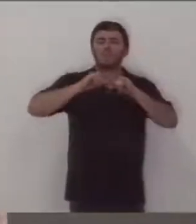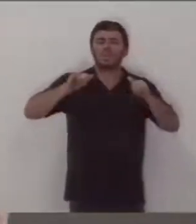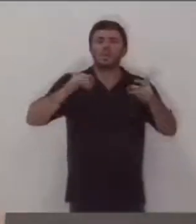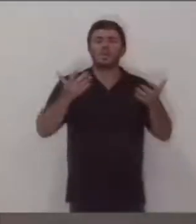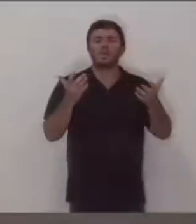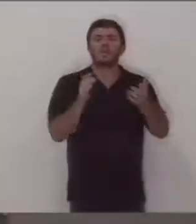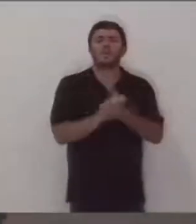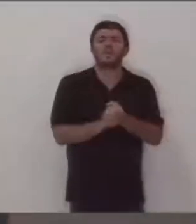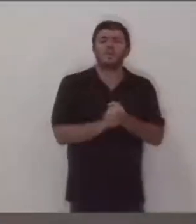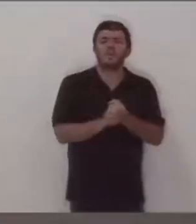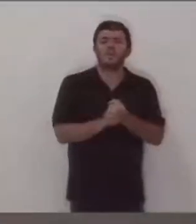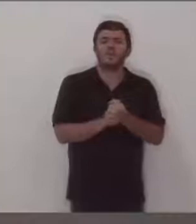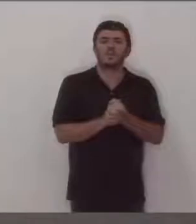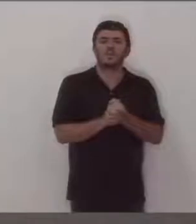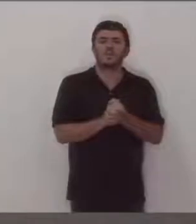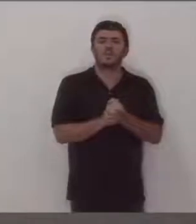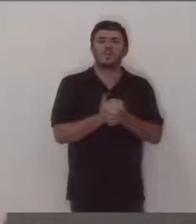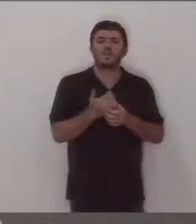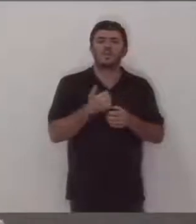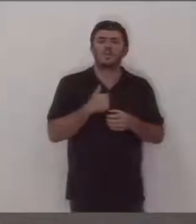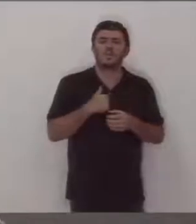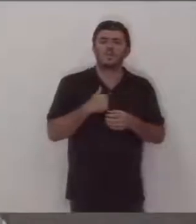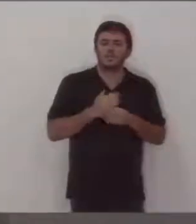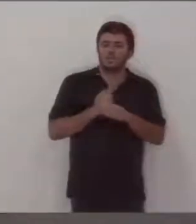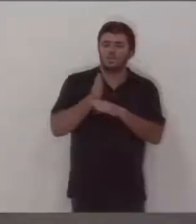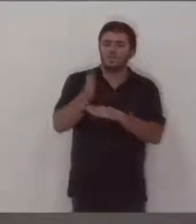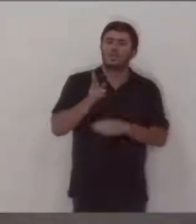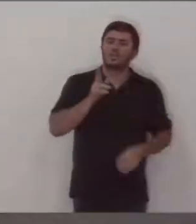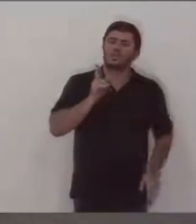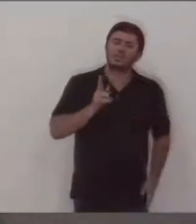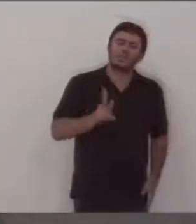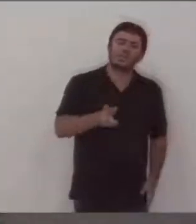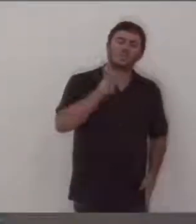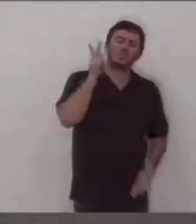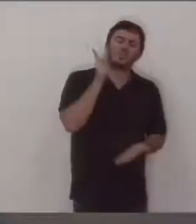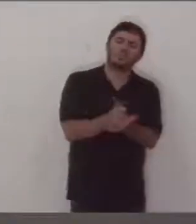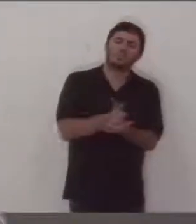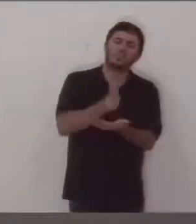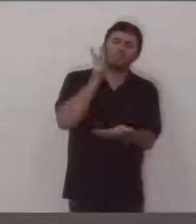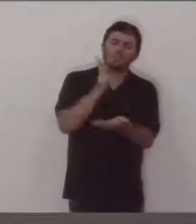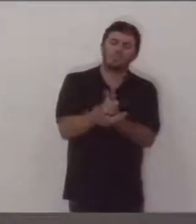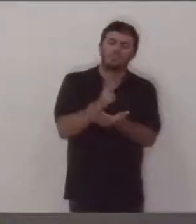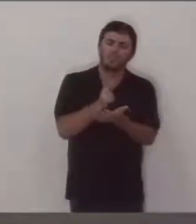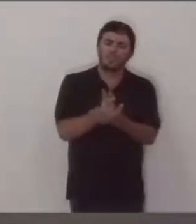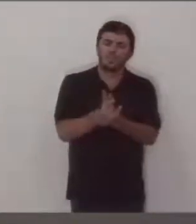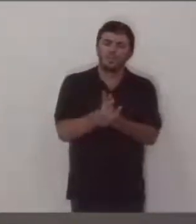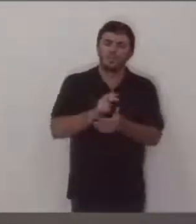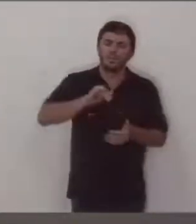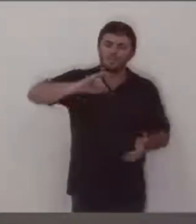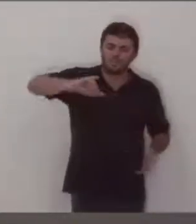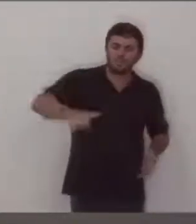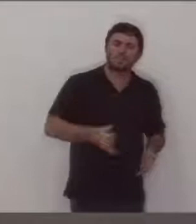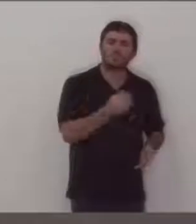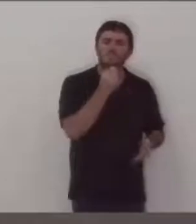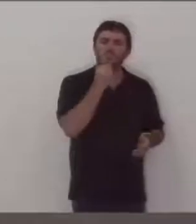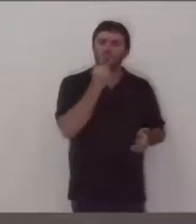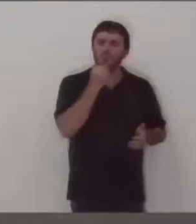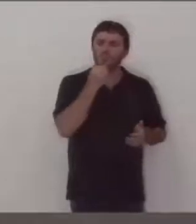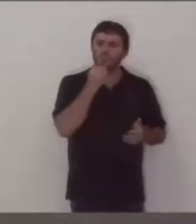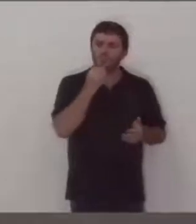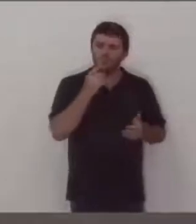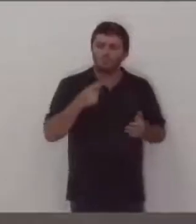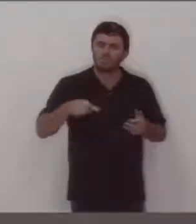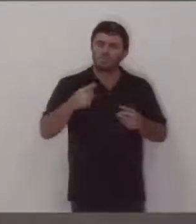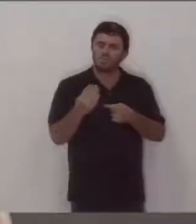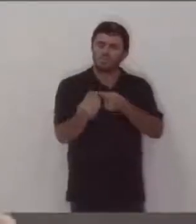vida, mas a gente vai lá sempre os mesmos assuntos, então é uma grande oportunidade aí, conte com o meu apoio. Essa semana eu fiz um trabalho ali